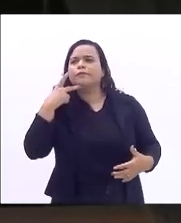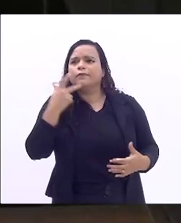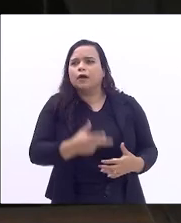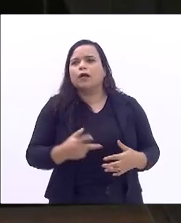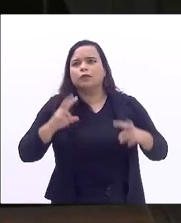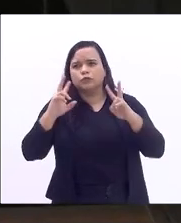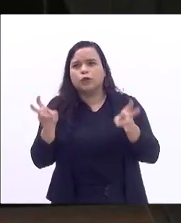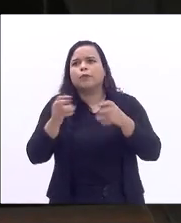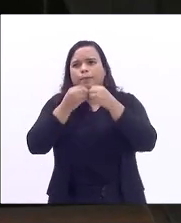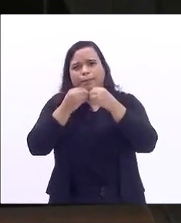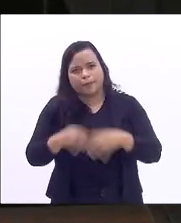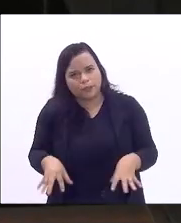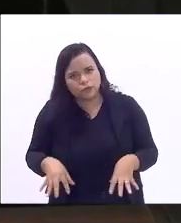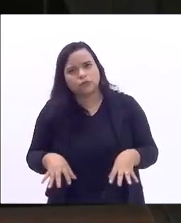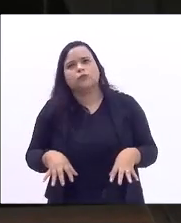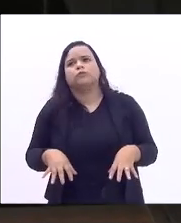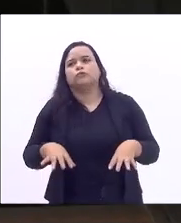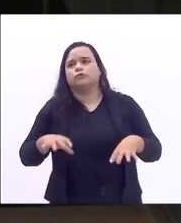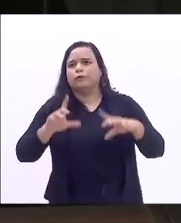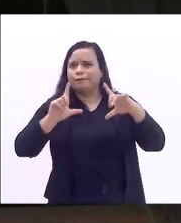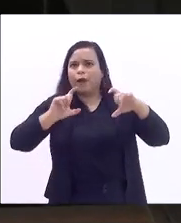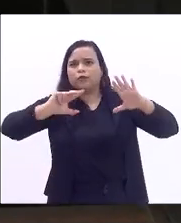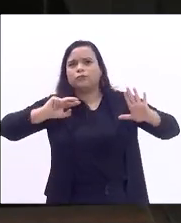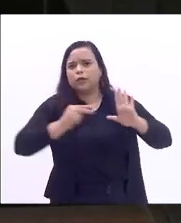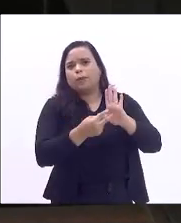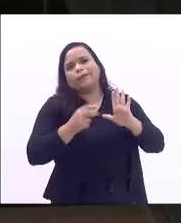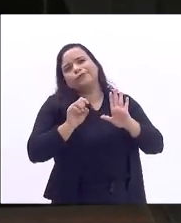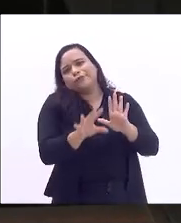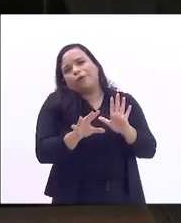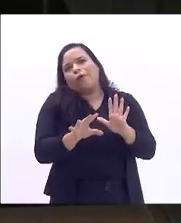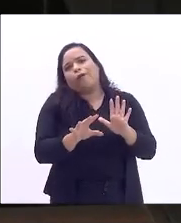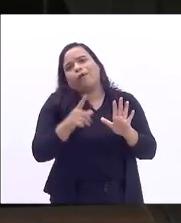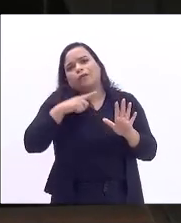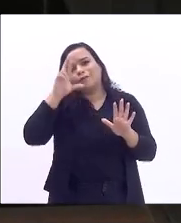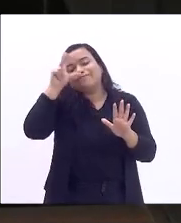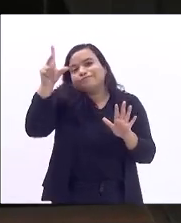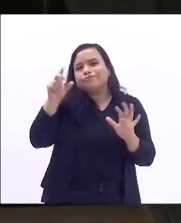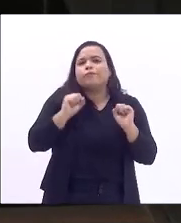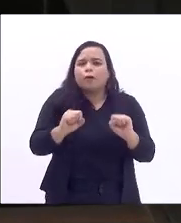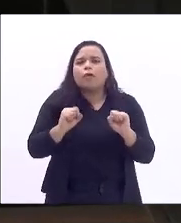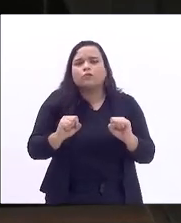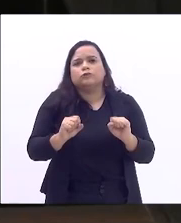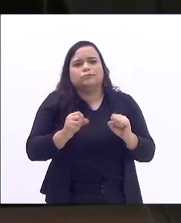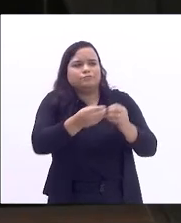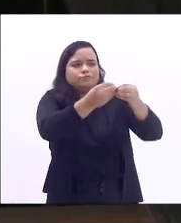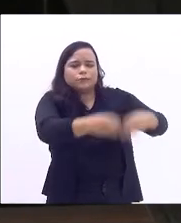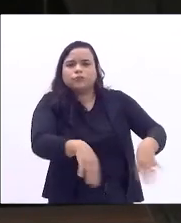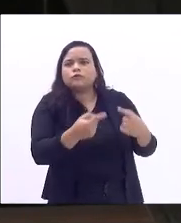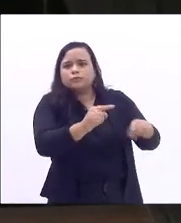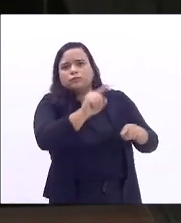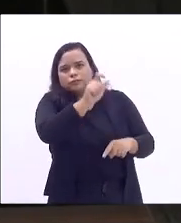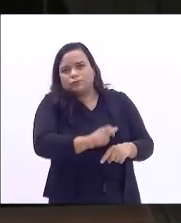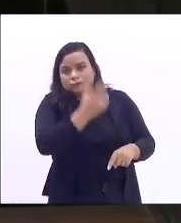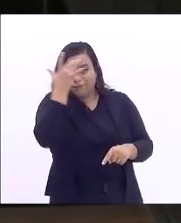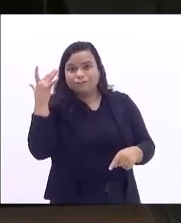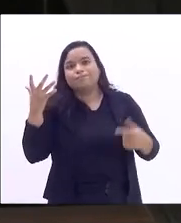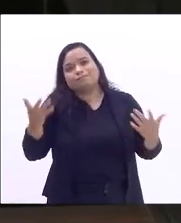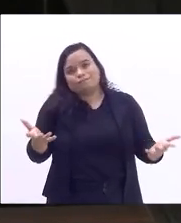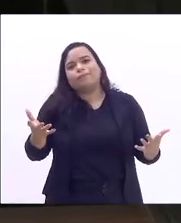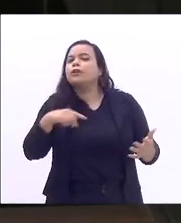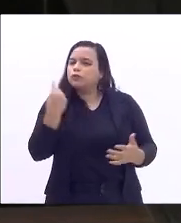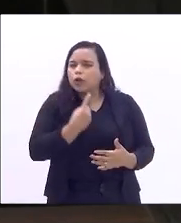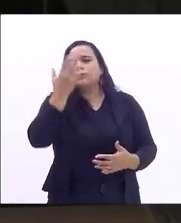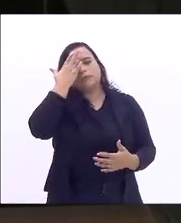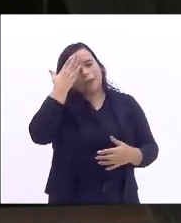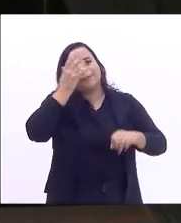dos prejuízos que esse reconhecimento equivocado causa aquela pessoa ninguém tem